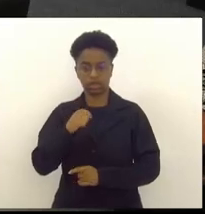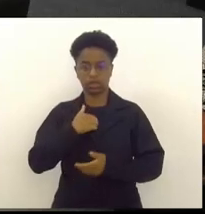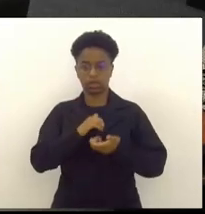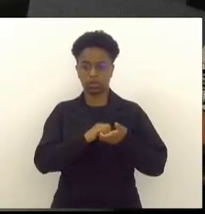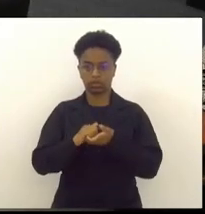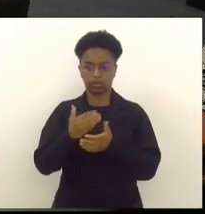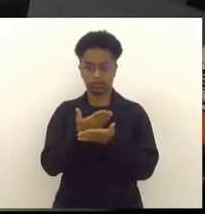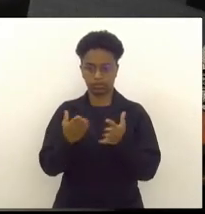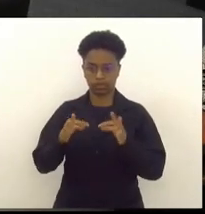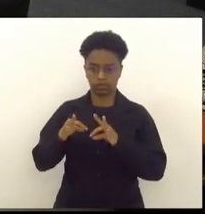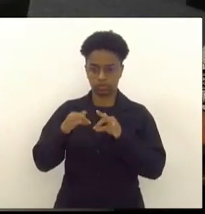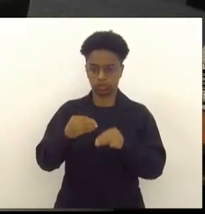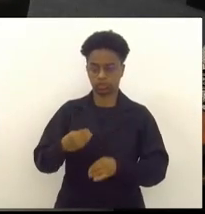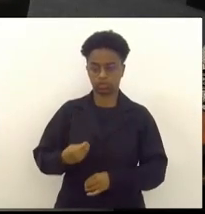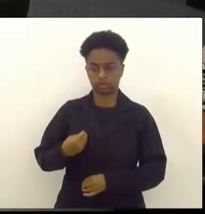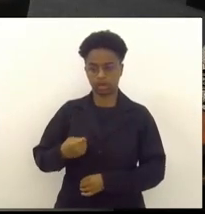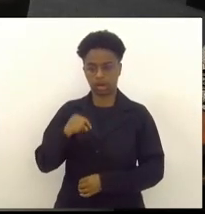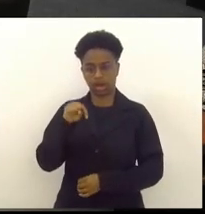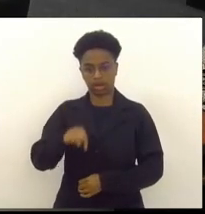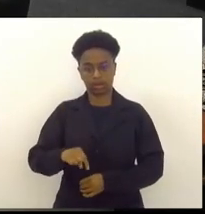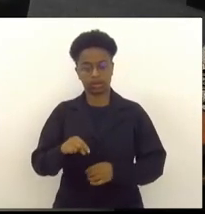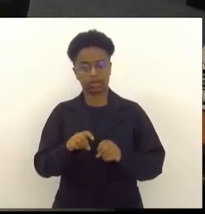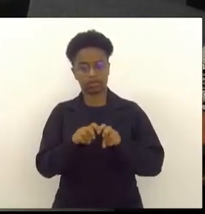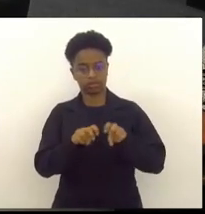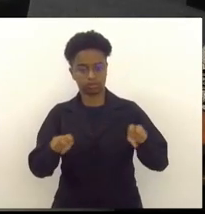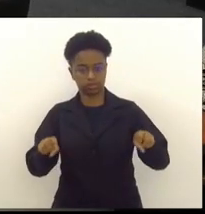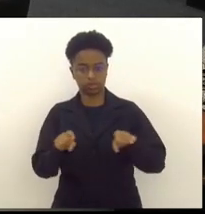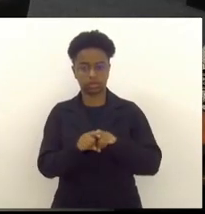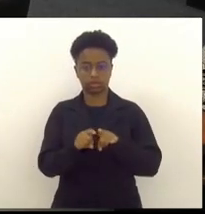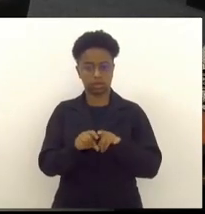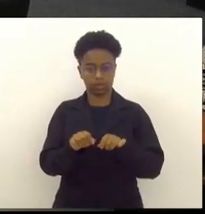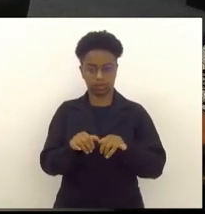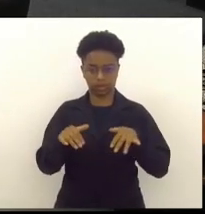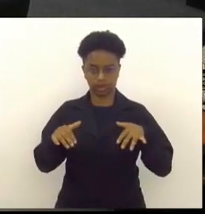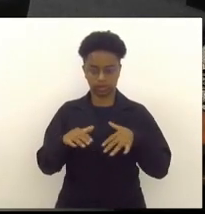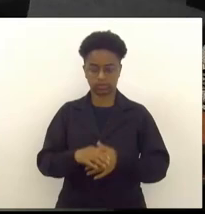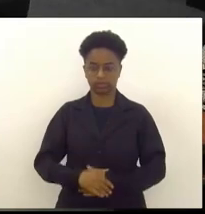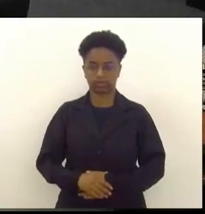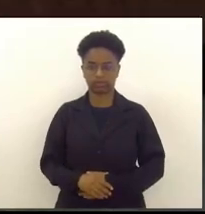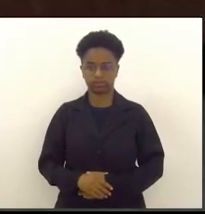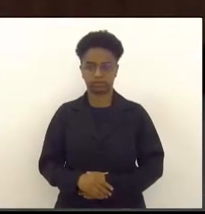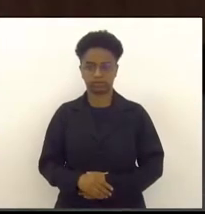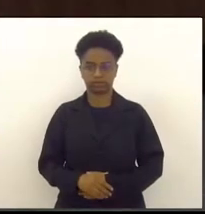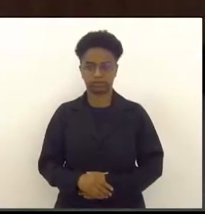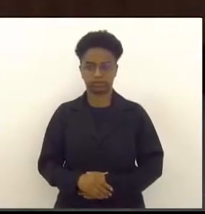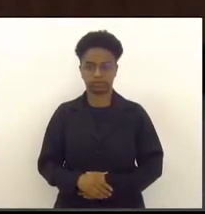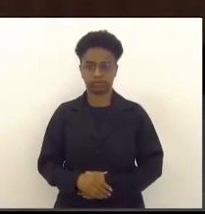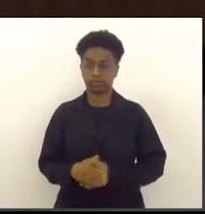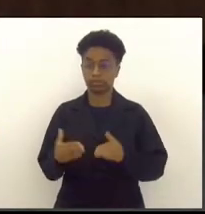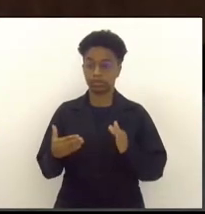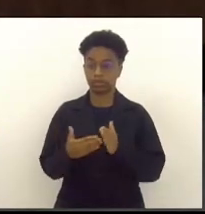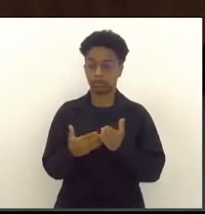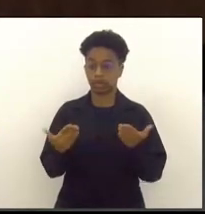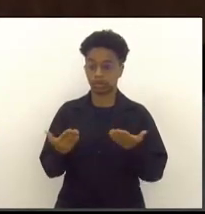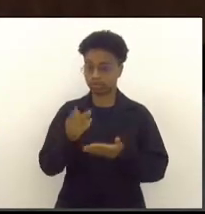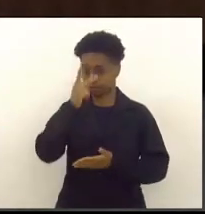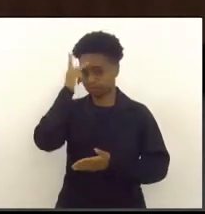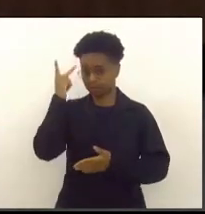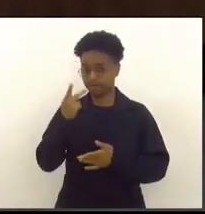aqui estão, tanto na mesa quanto no plenário. Até agora, falaram do que a Sirlene